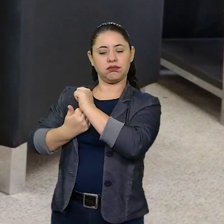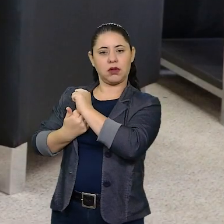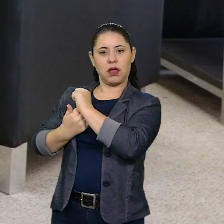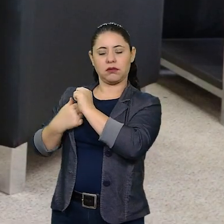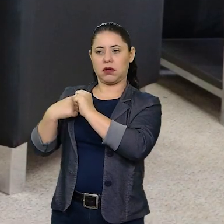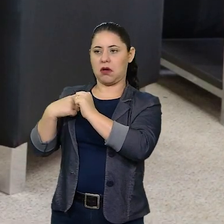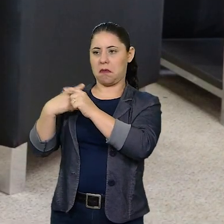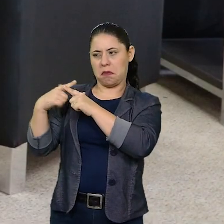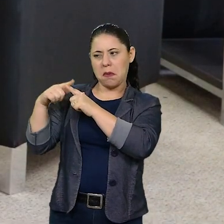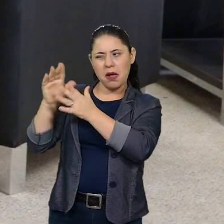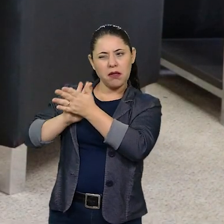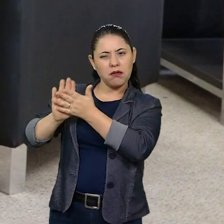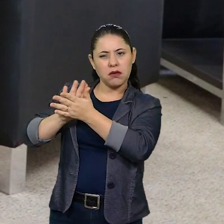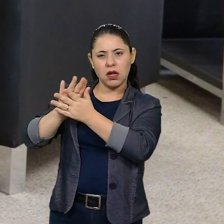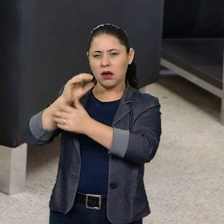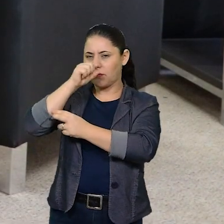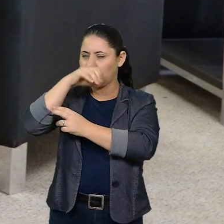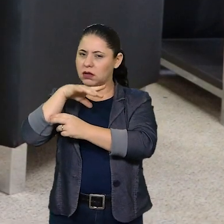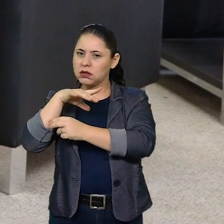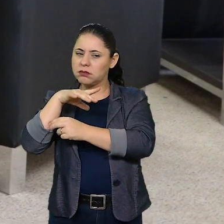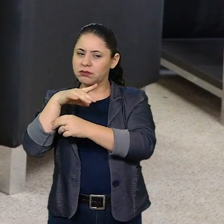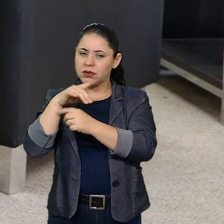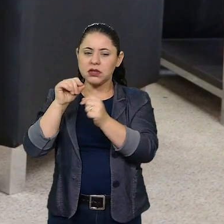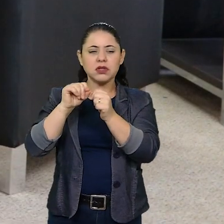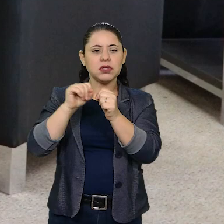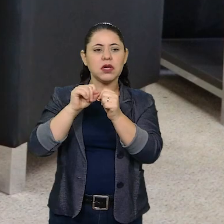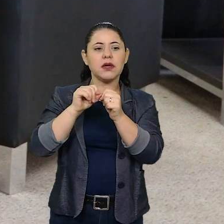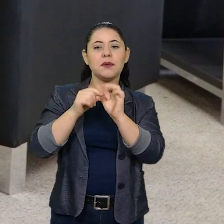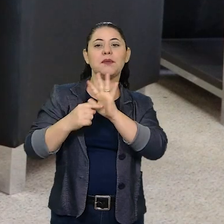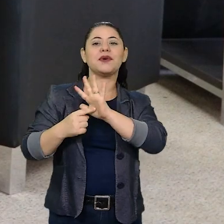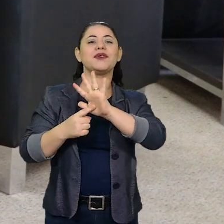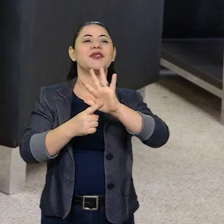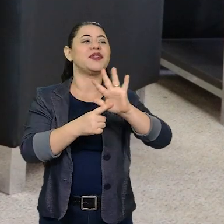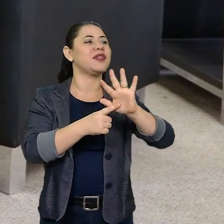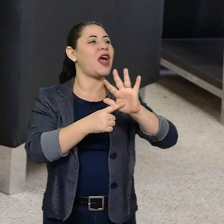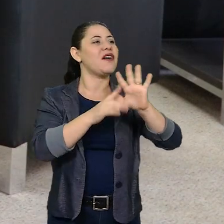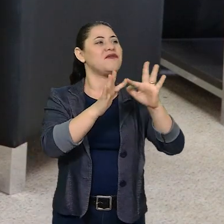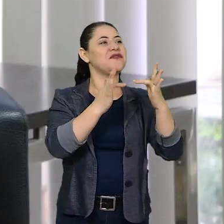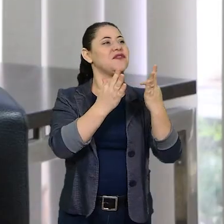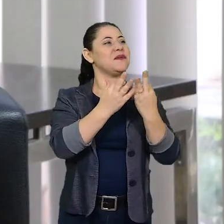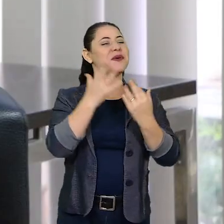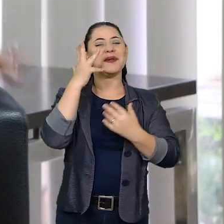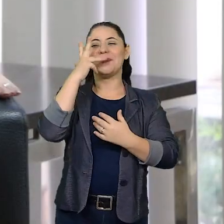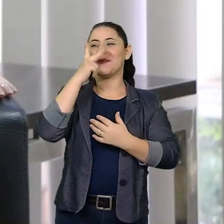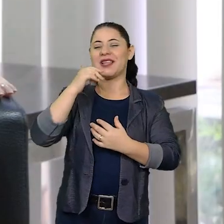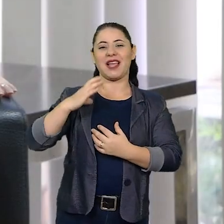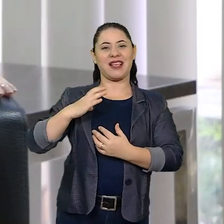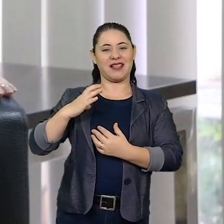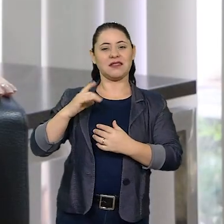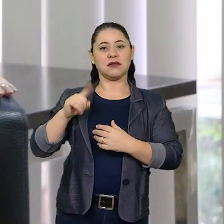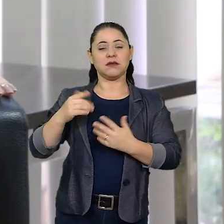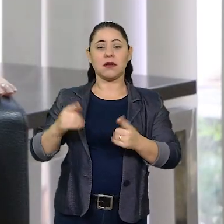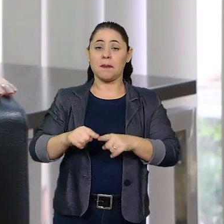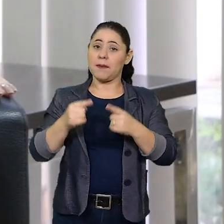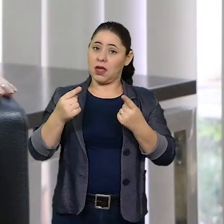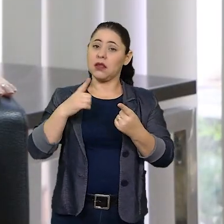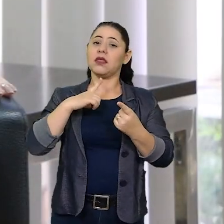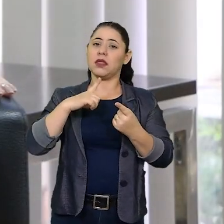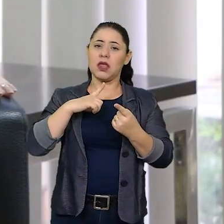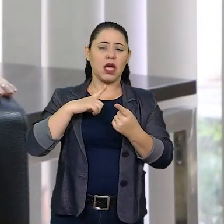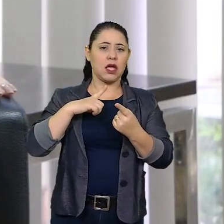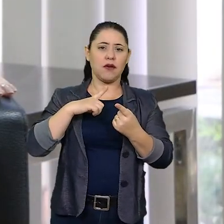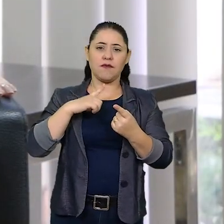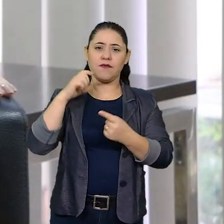Se minimiza para não ferir esse chamado status, né, das classes mais altas. Mas